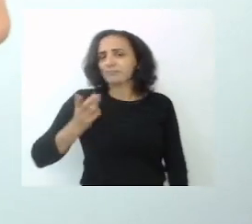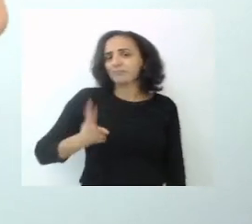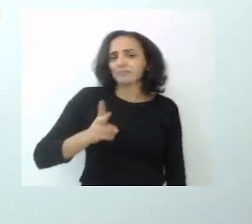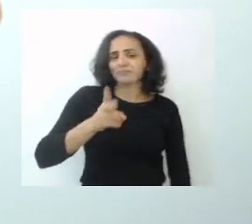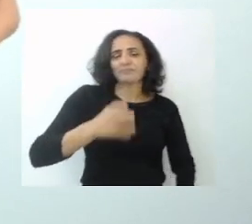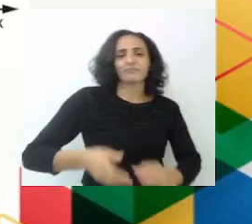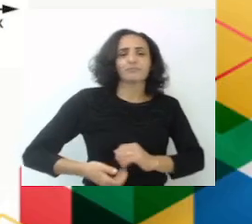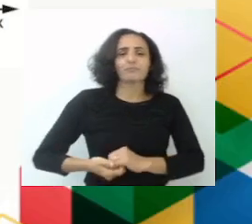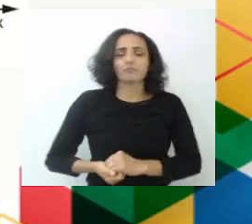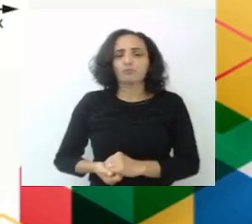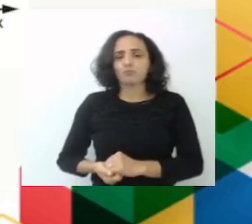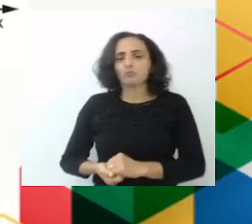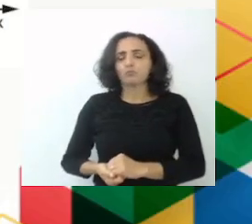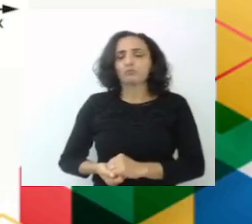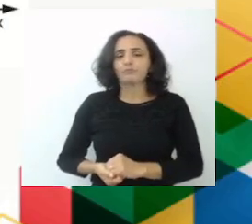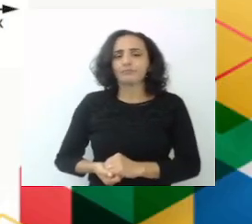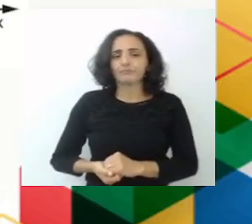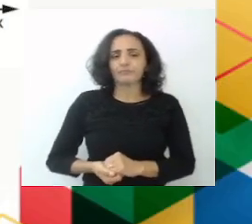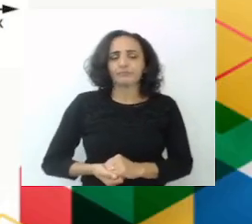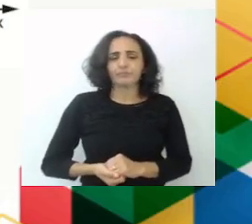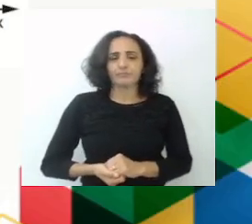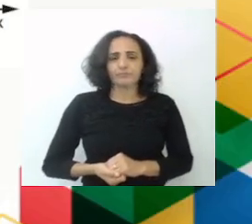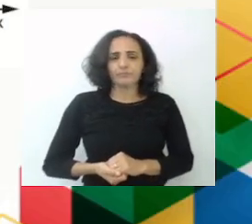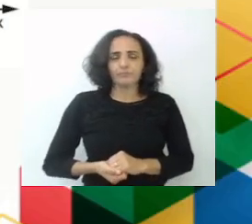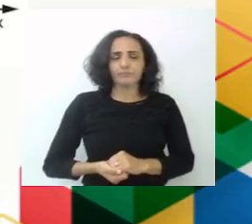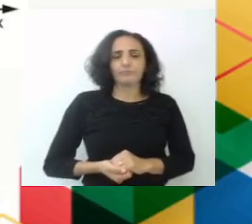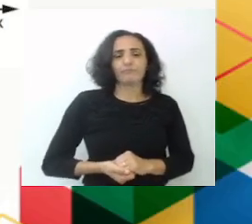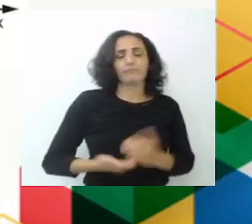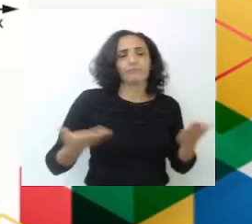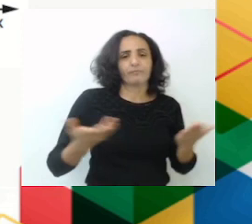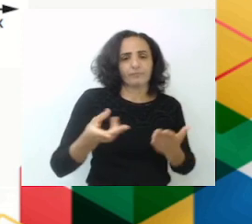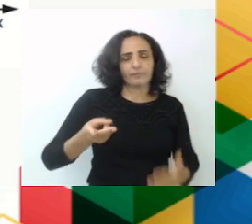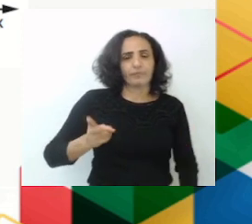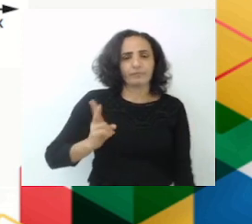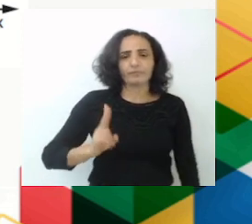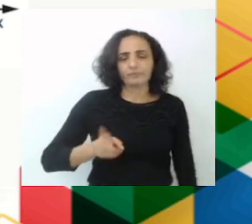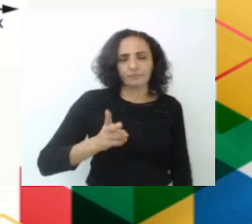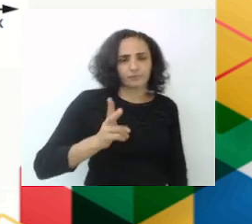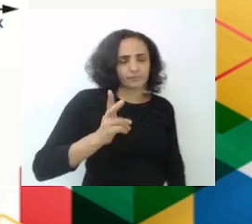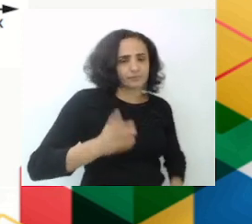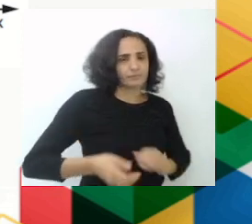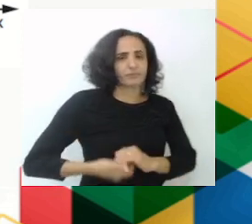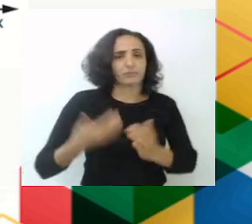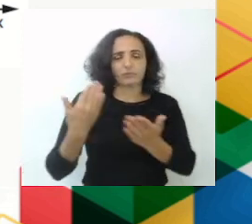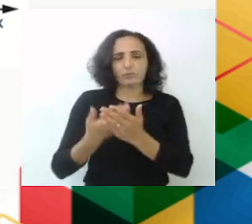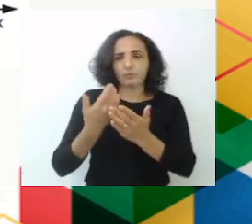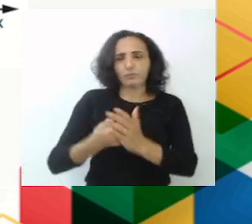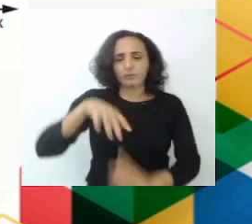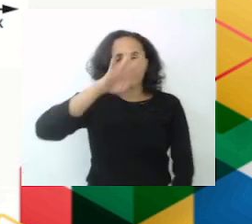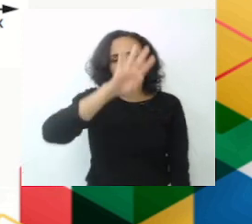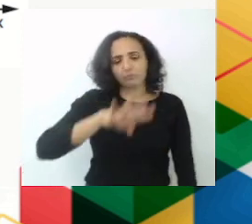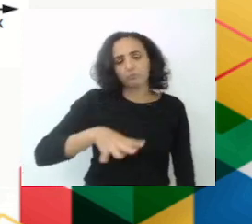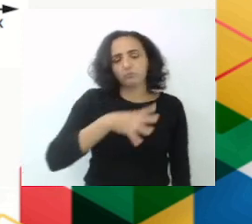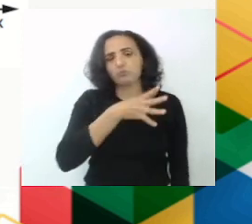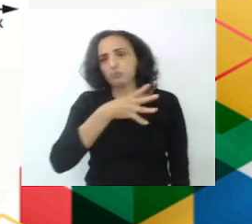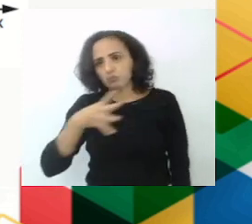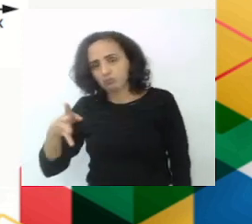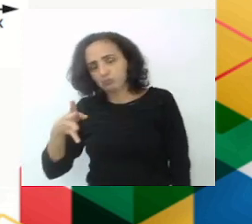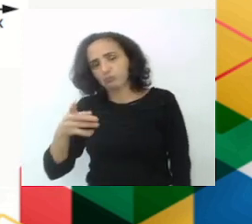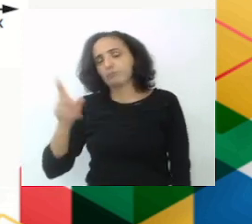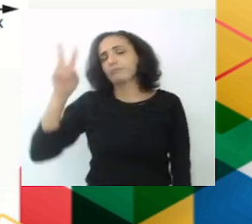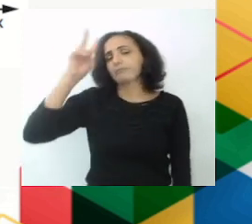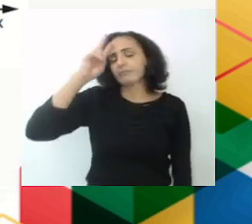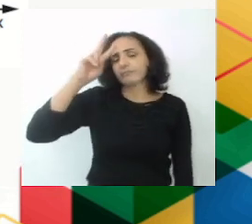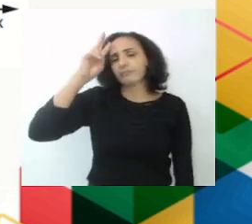prosseguir? Então, o próximo tópico aqui, ainda tratando do gráfico da função quadrática, né?